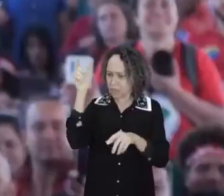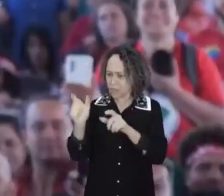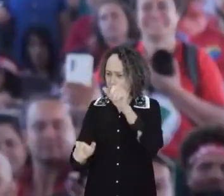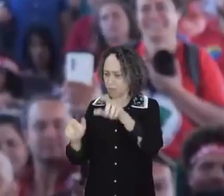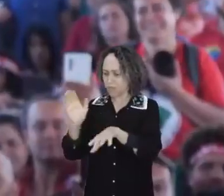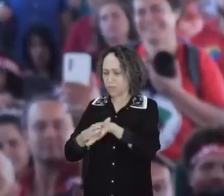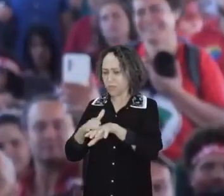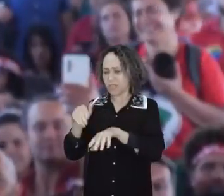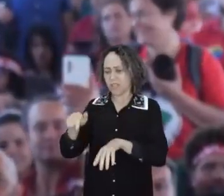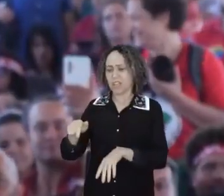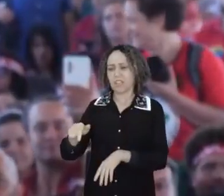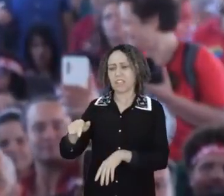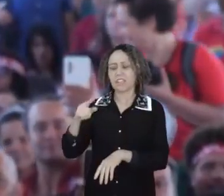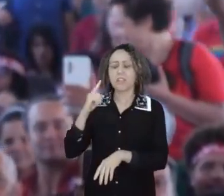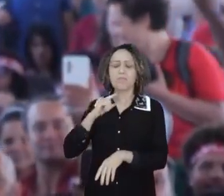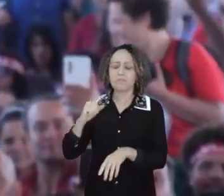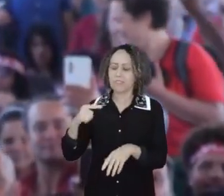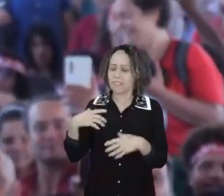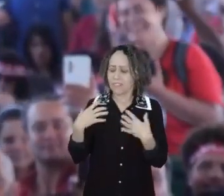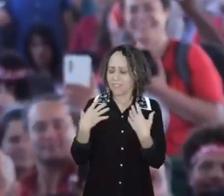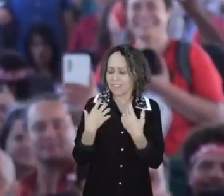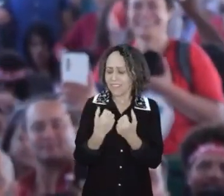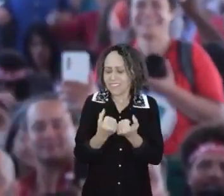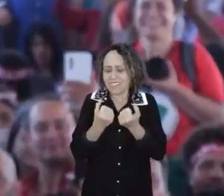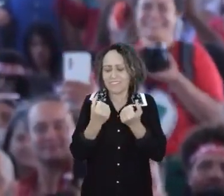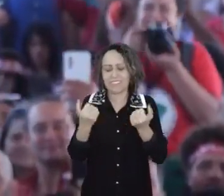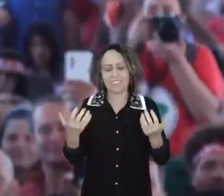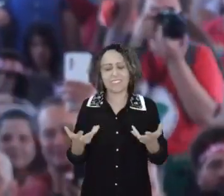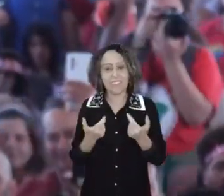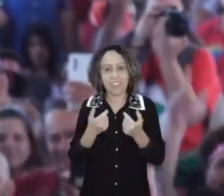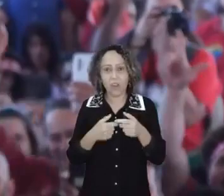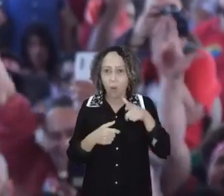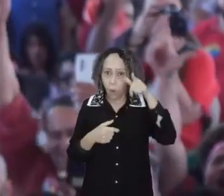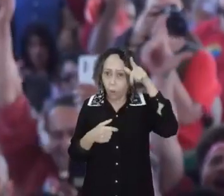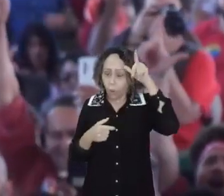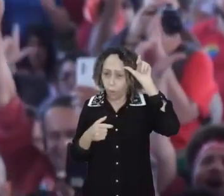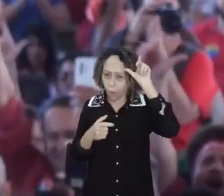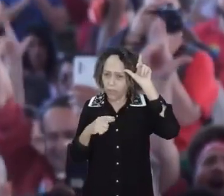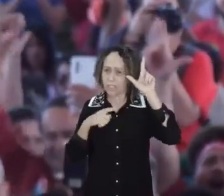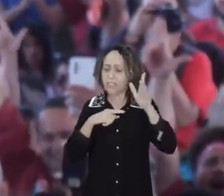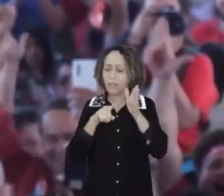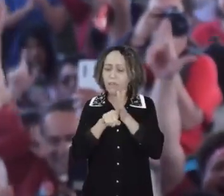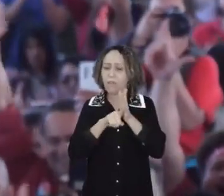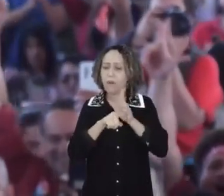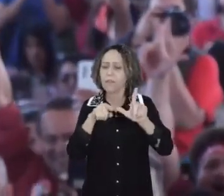ontem, que coloca o presidente Lula em primeiro lugar em Minas.